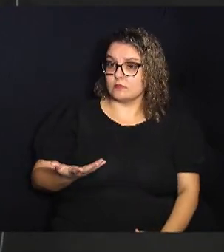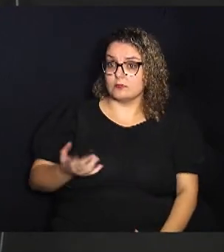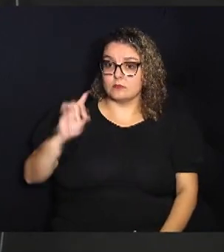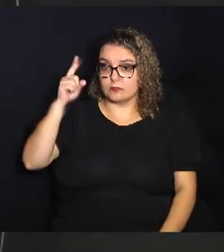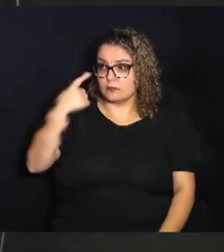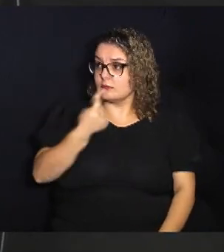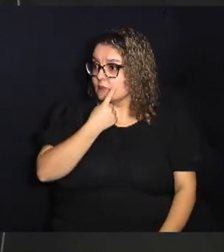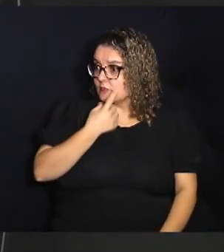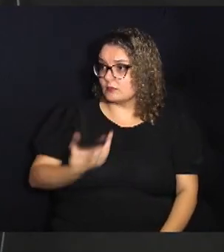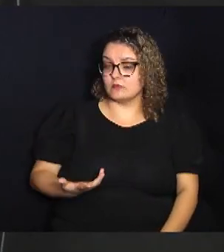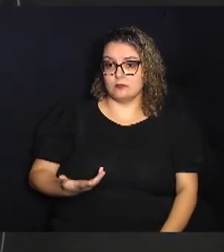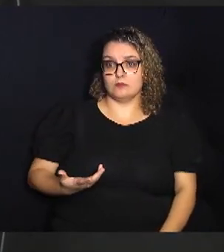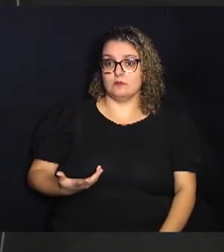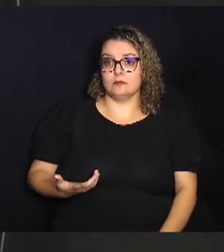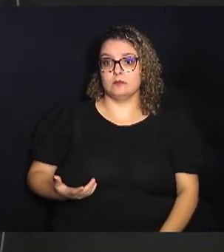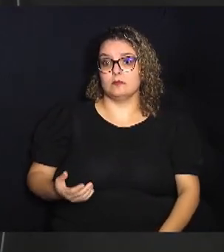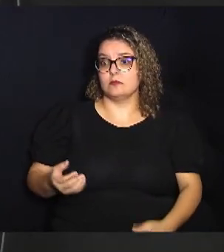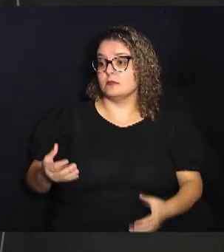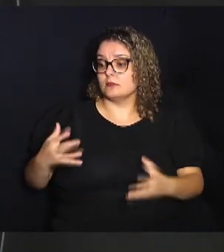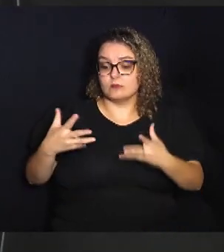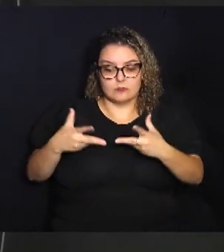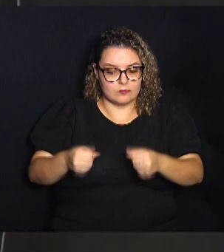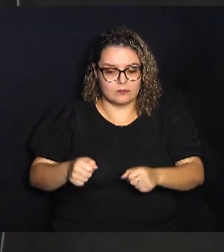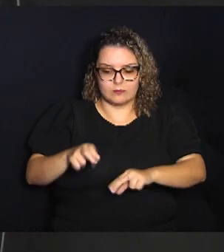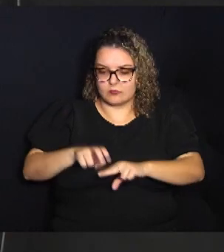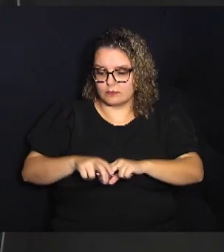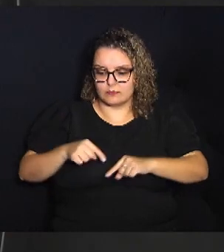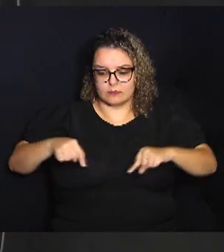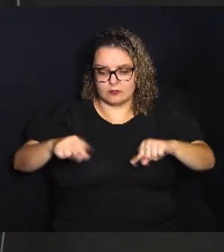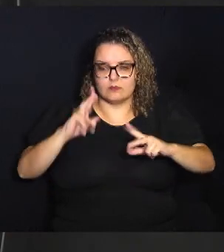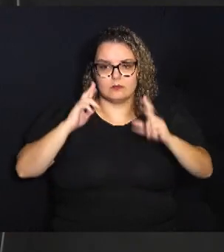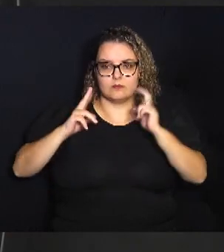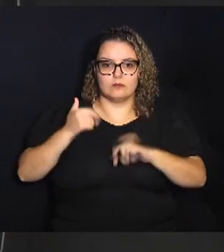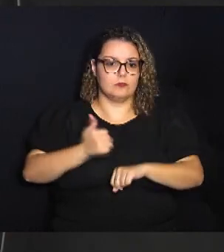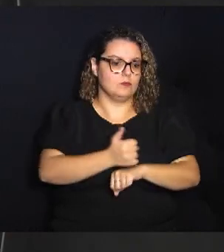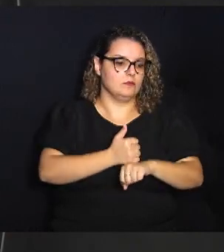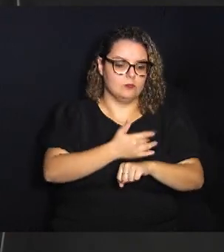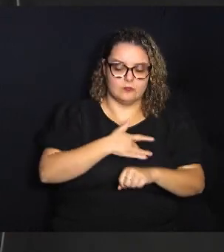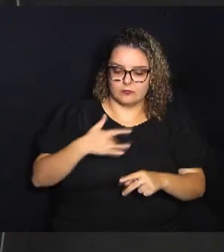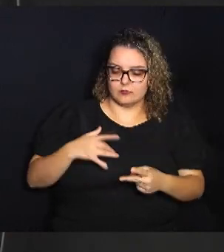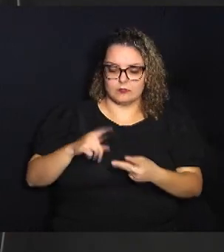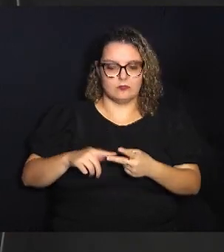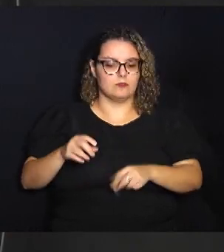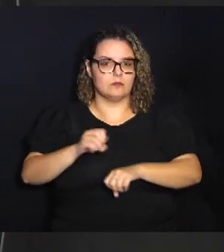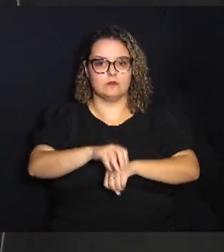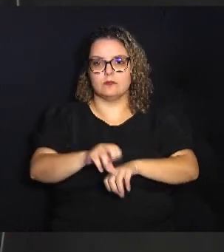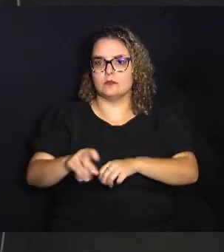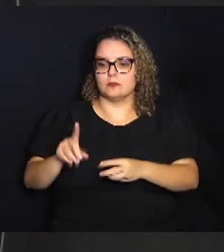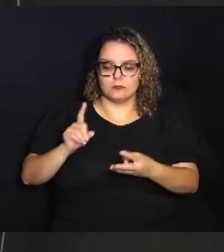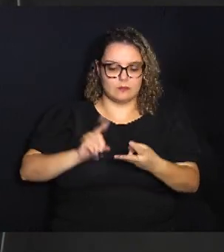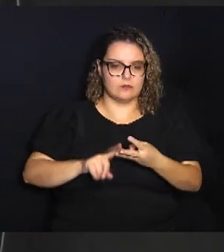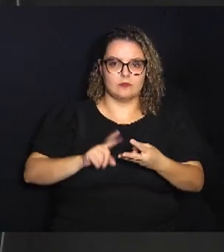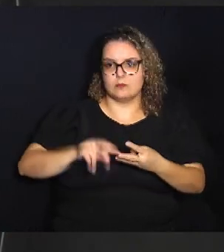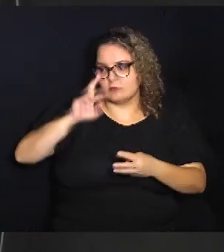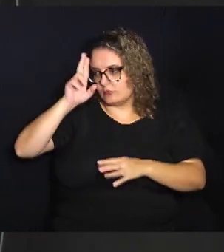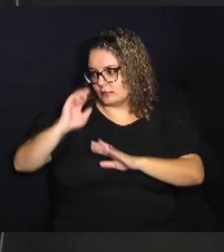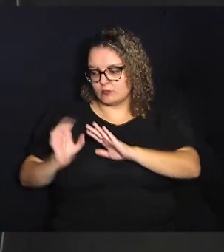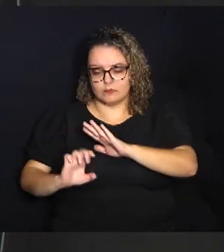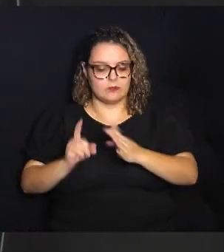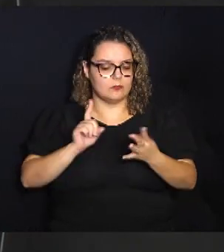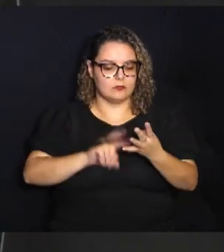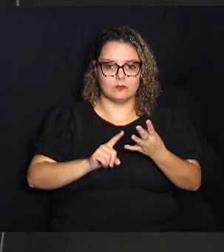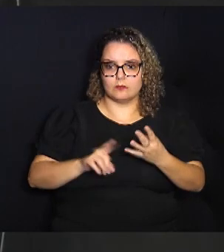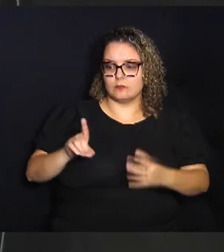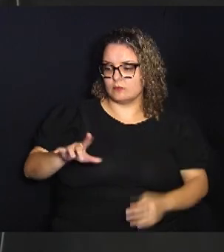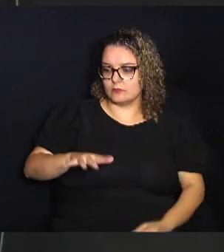tenho tudo isso na minha cadeira. Eu atendo profissionais da área de saúde, profissionais da área da educação, eu atendo empresários, eu atendo